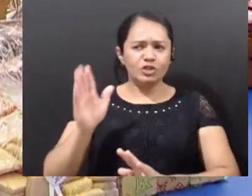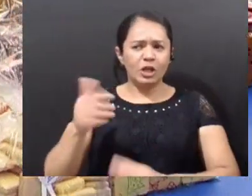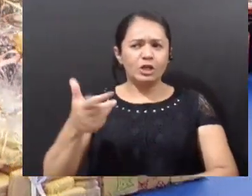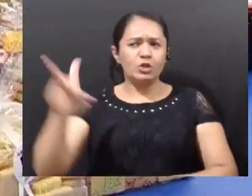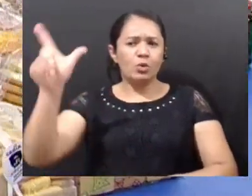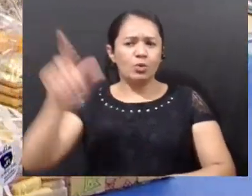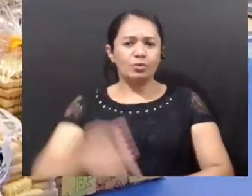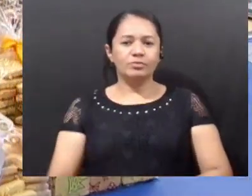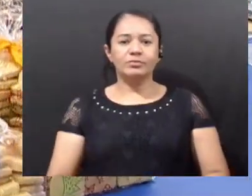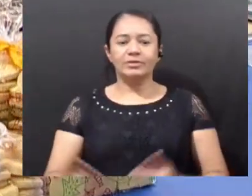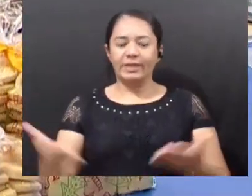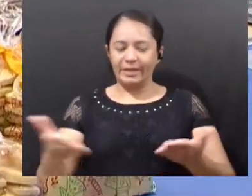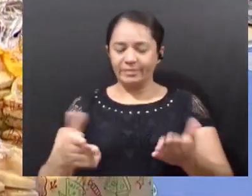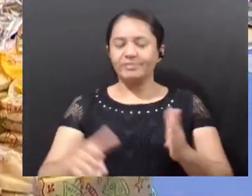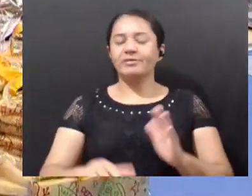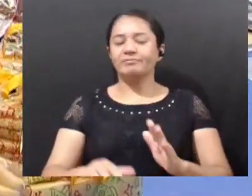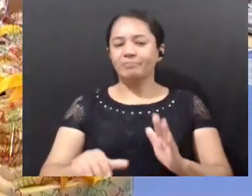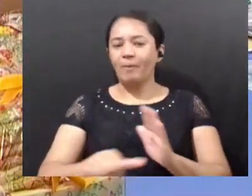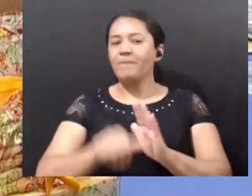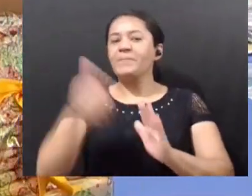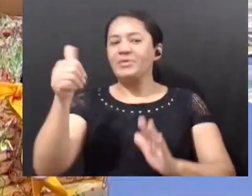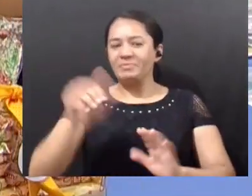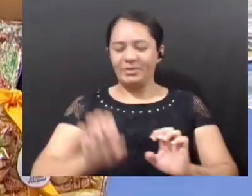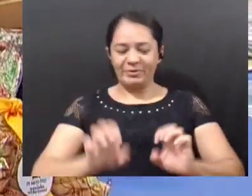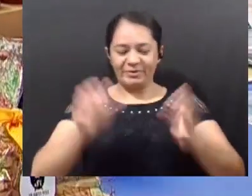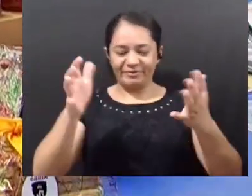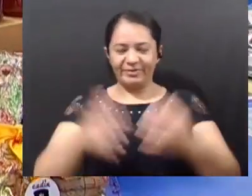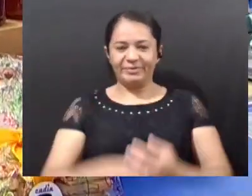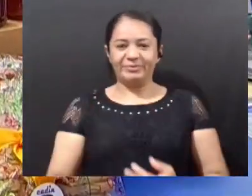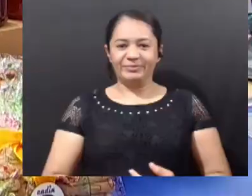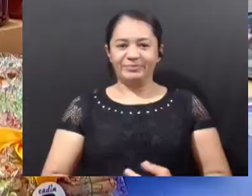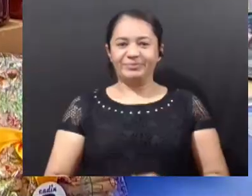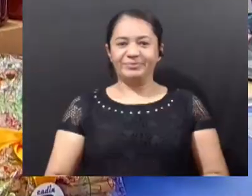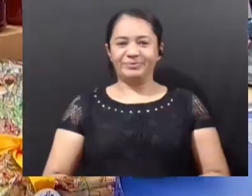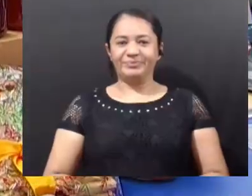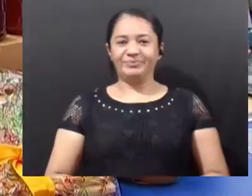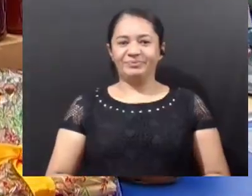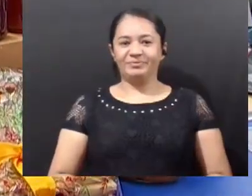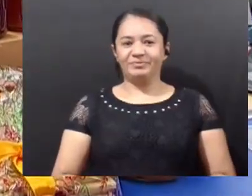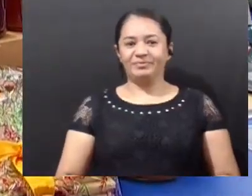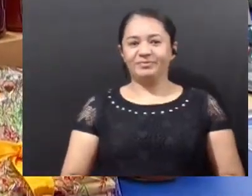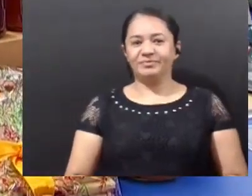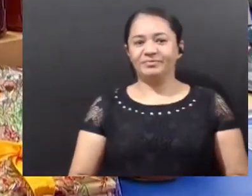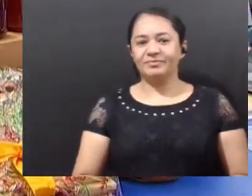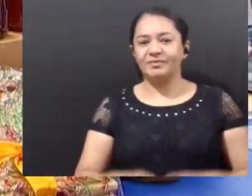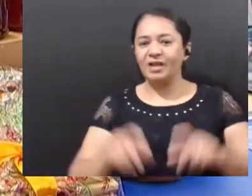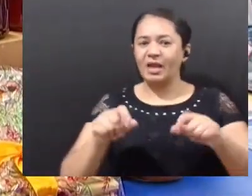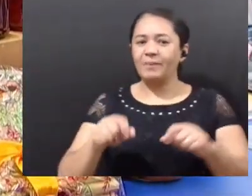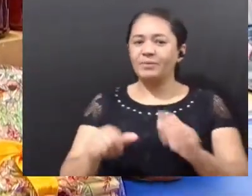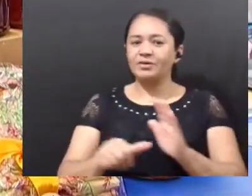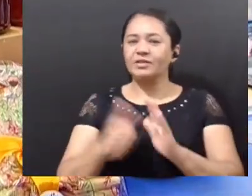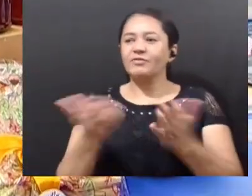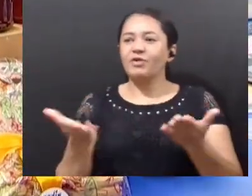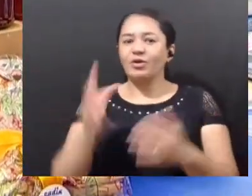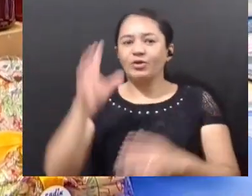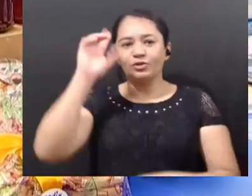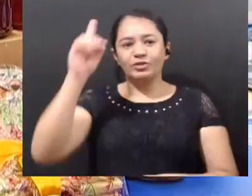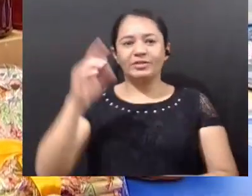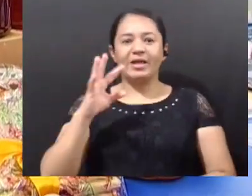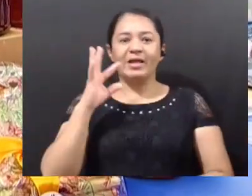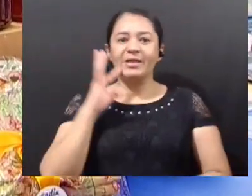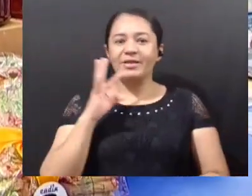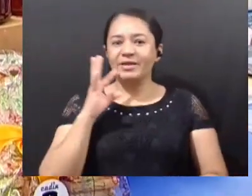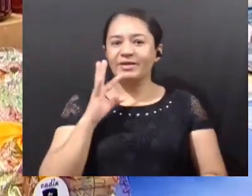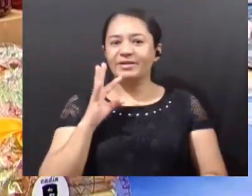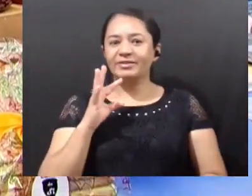esse é o primeiro evento que eu estou participando. O que já dá para tirar desse primeiro dia? Muito legal, muito contato,